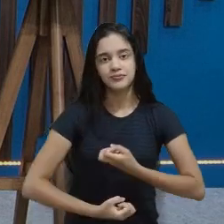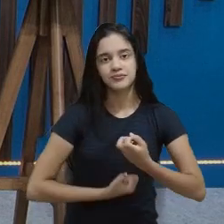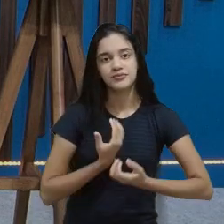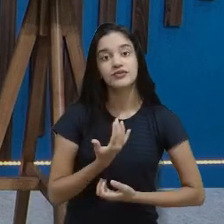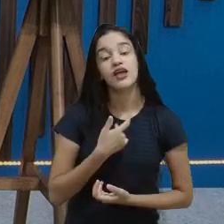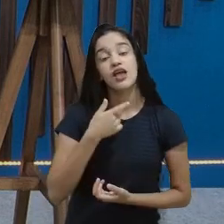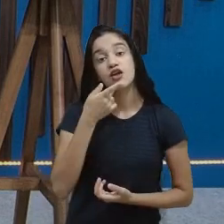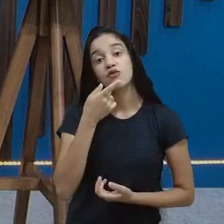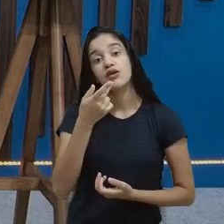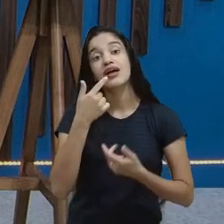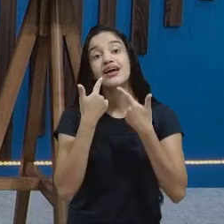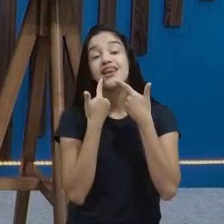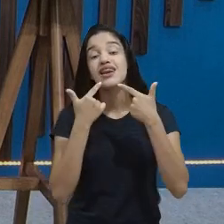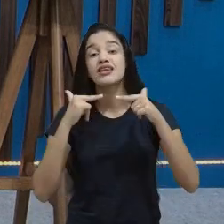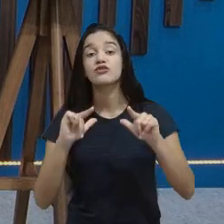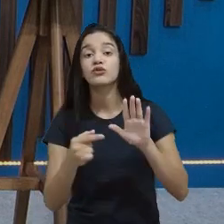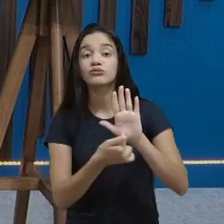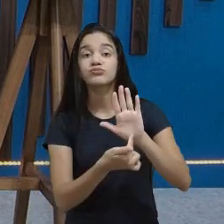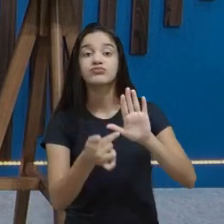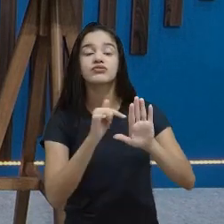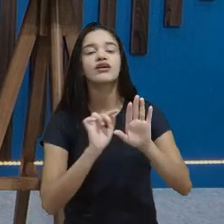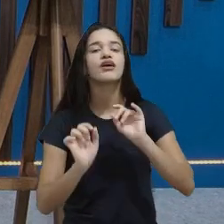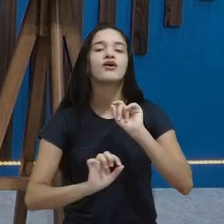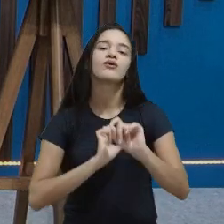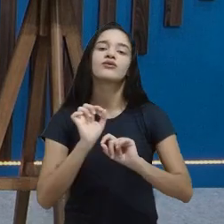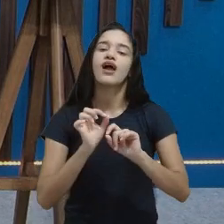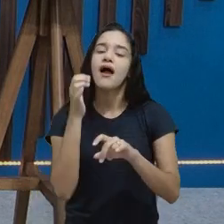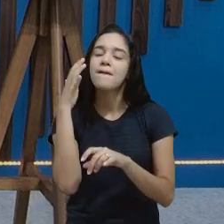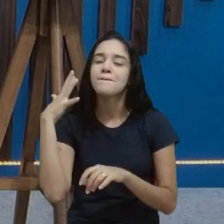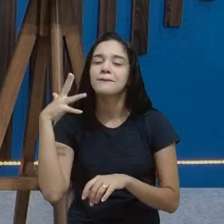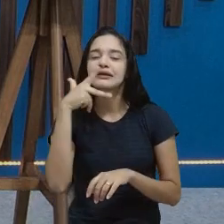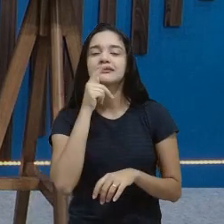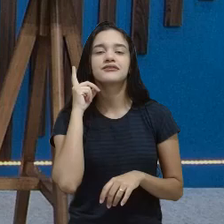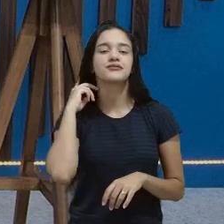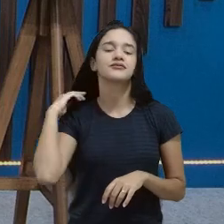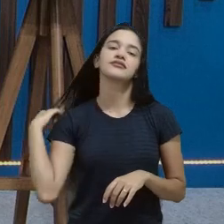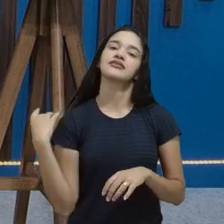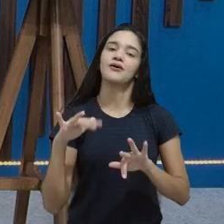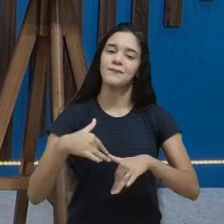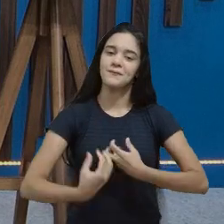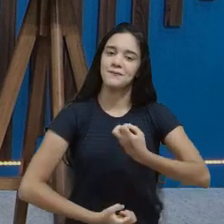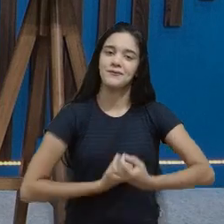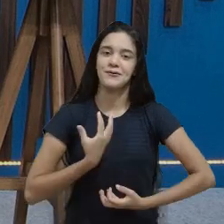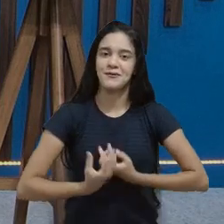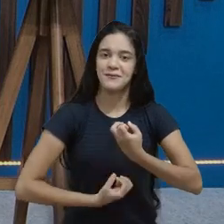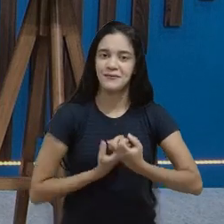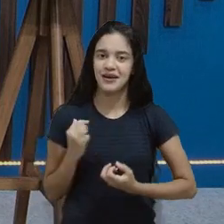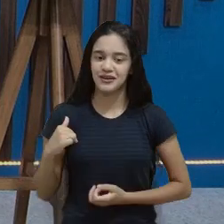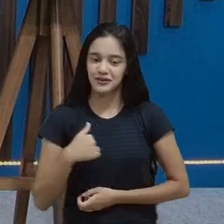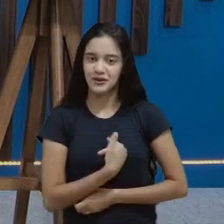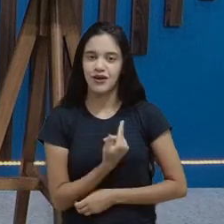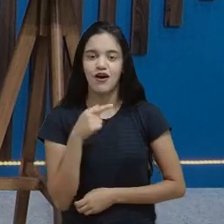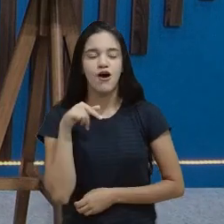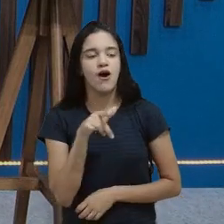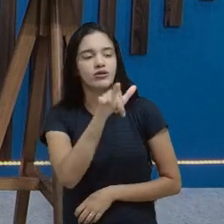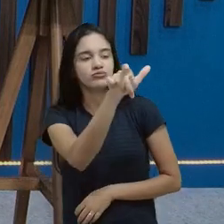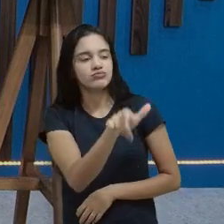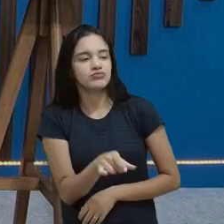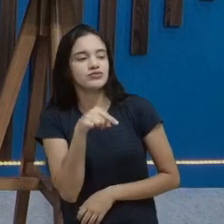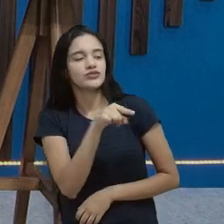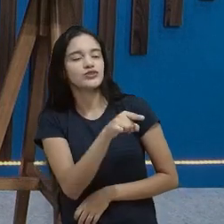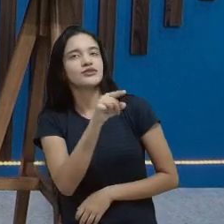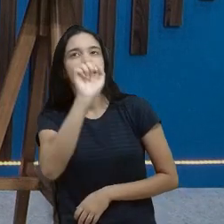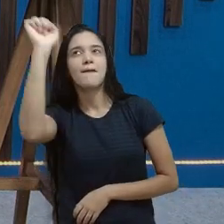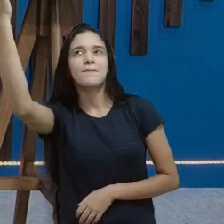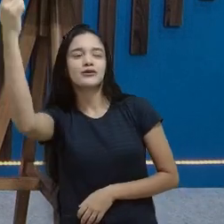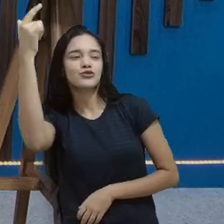é? Eu falo que a linguagem figurada, né, ela embeleza ainda mais o poema. Então, quando falamos assim, você é o meu sol,